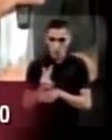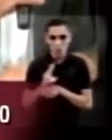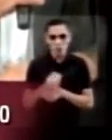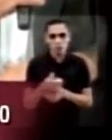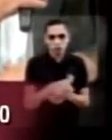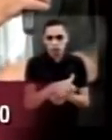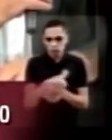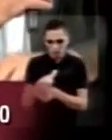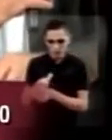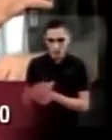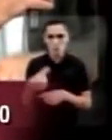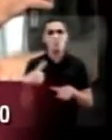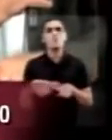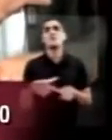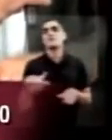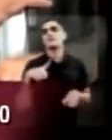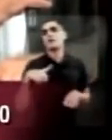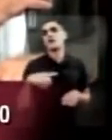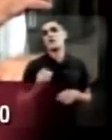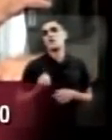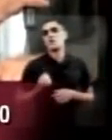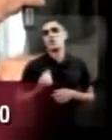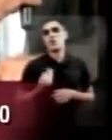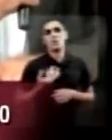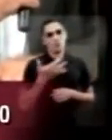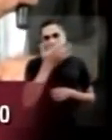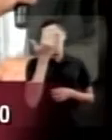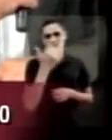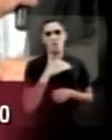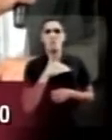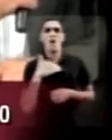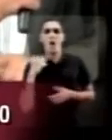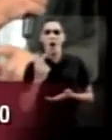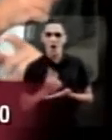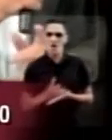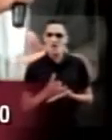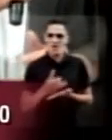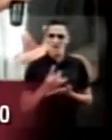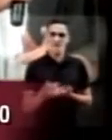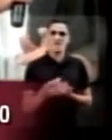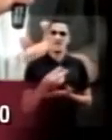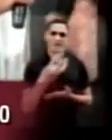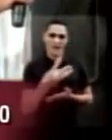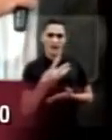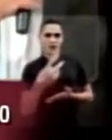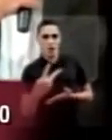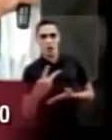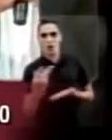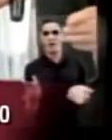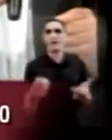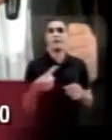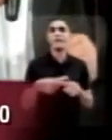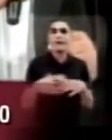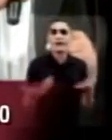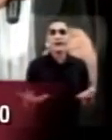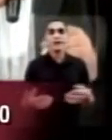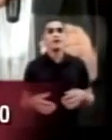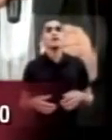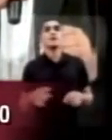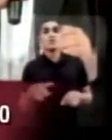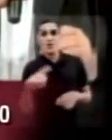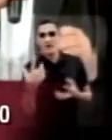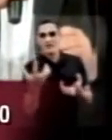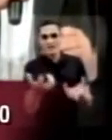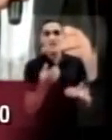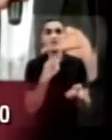tendo muito óbito ainda em 3, 2? Nós queríamos estar com 1, 0, pelo número de casos.